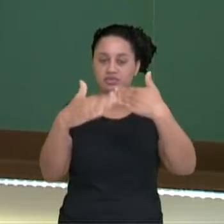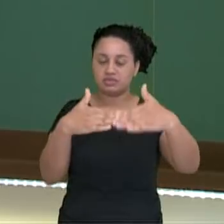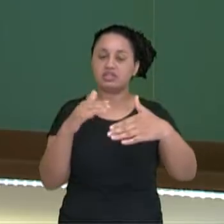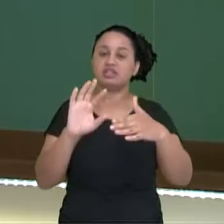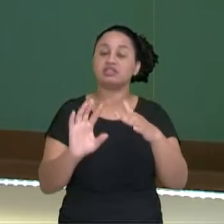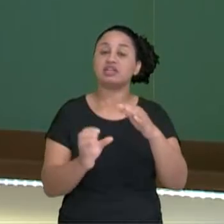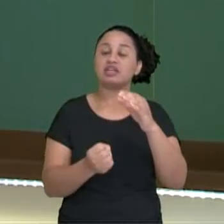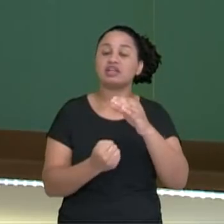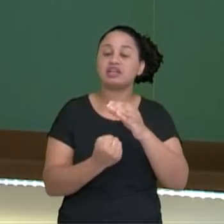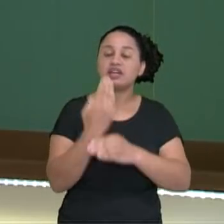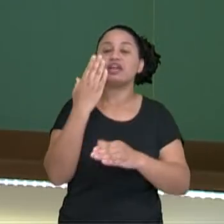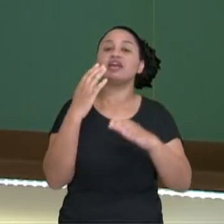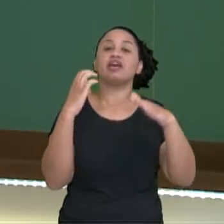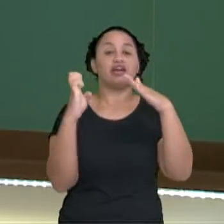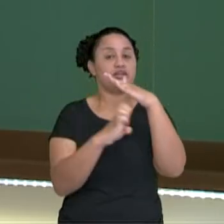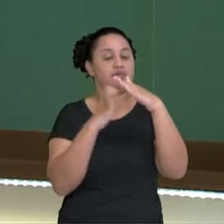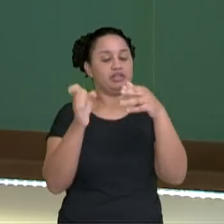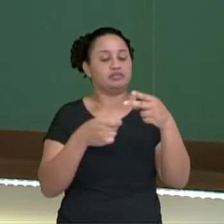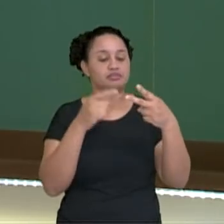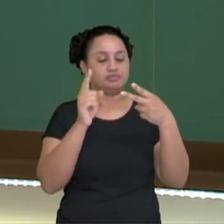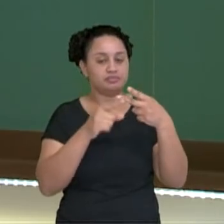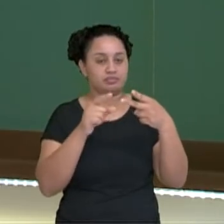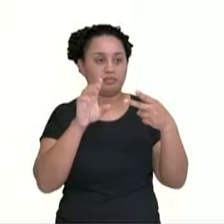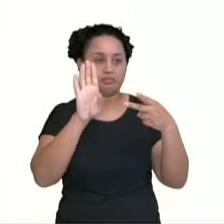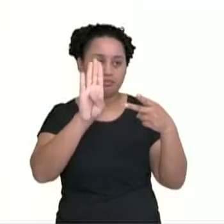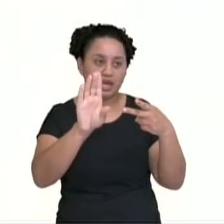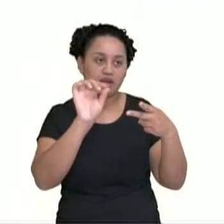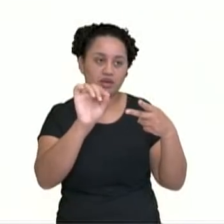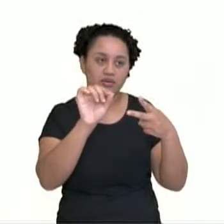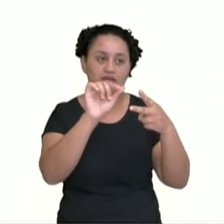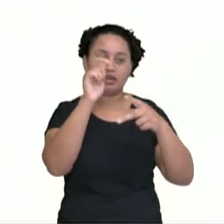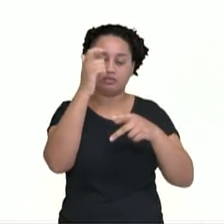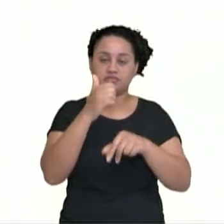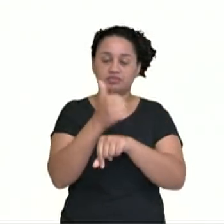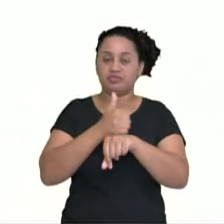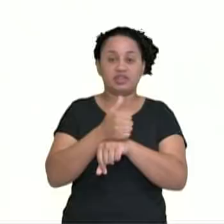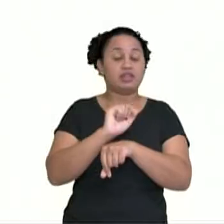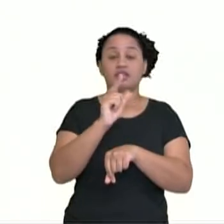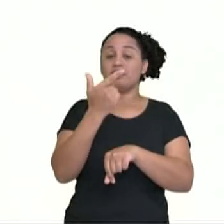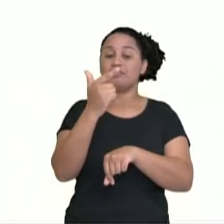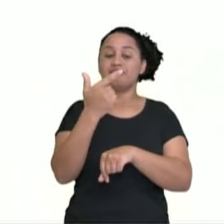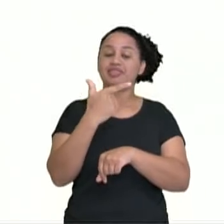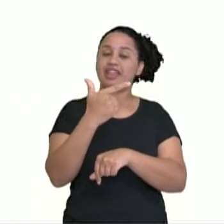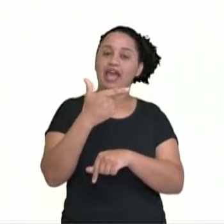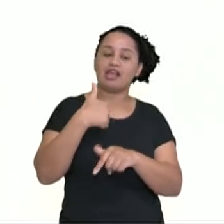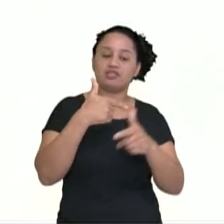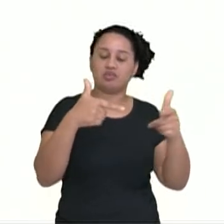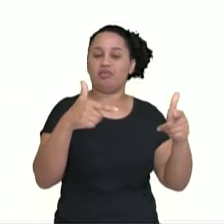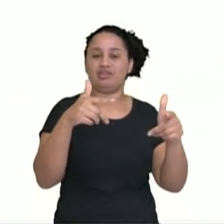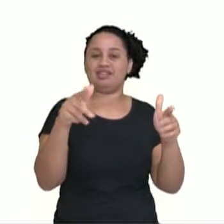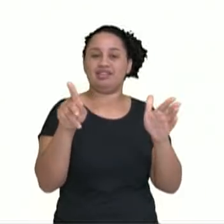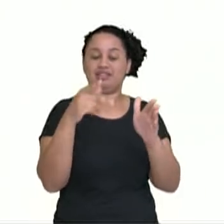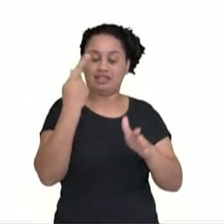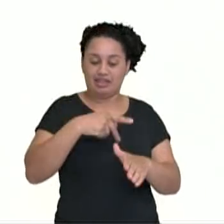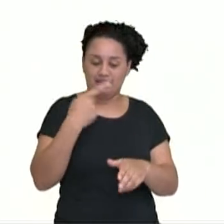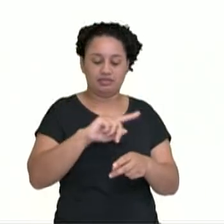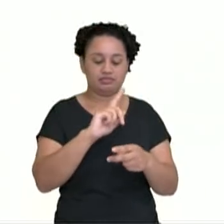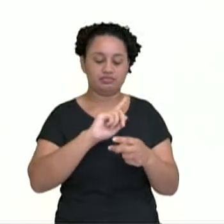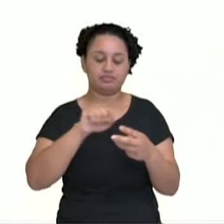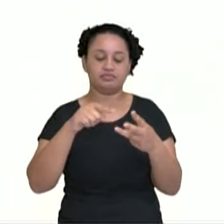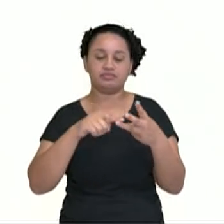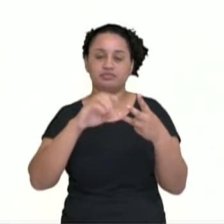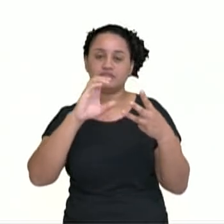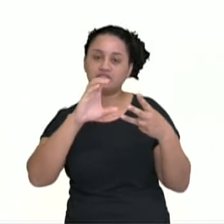que surgem as fábricas. Letra B, o trabalhador não é o dono dos meios de produção. Letra C,